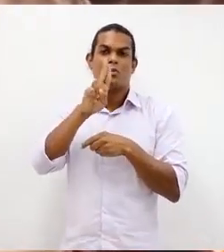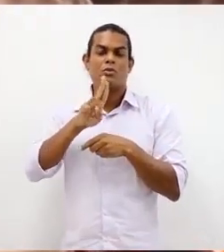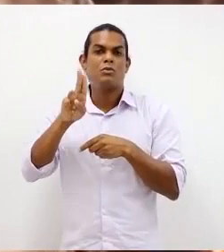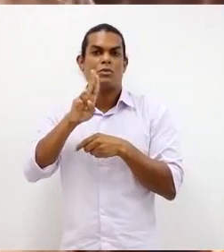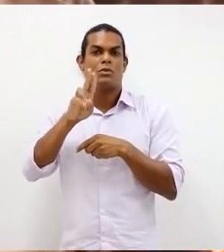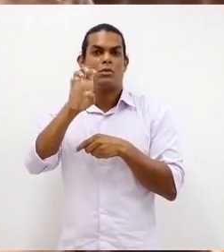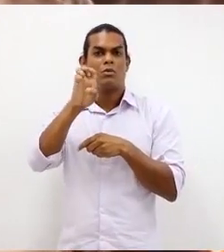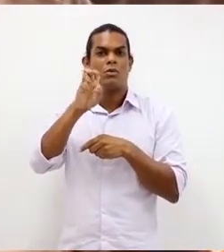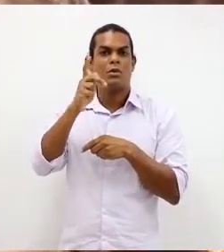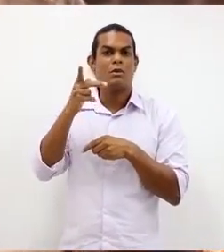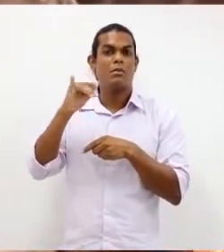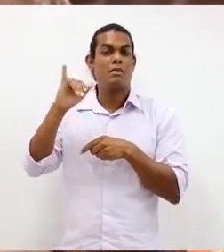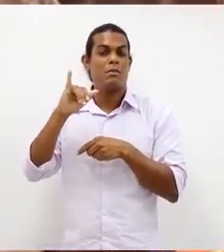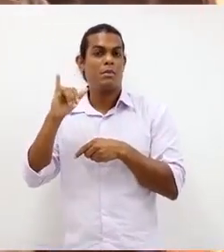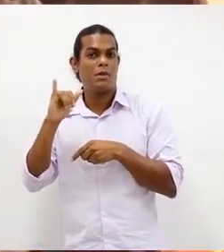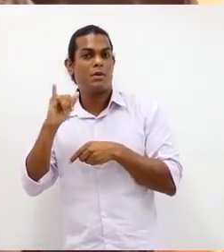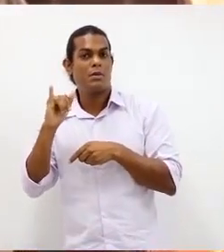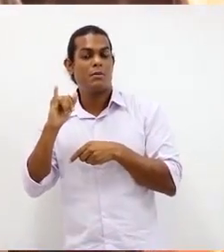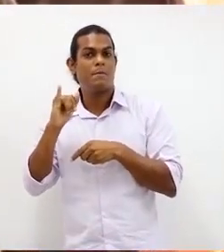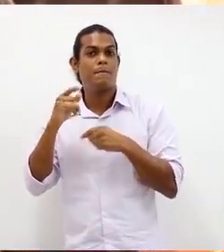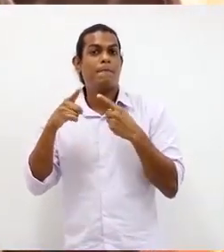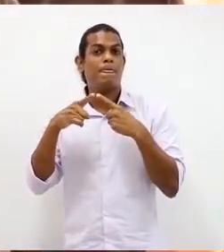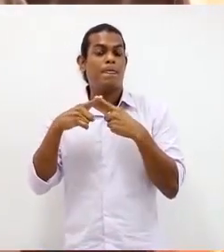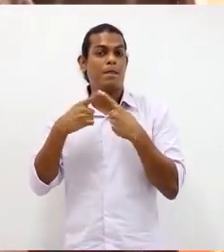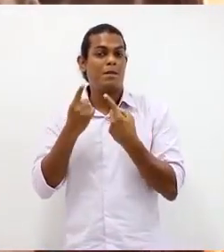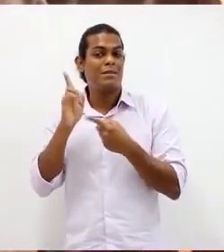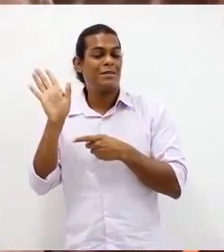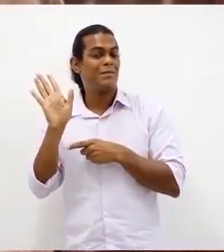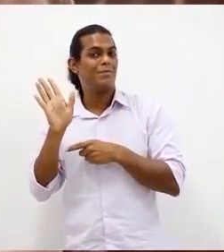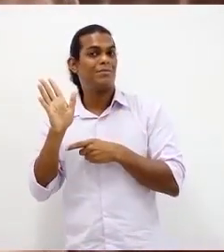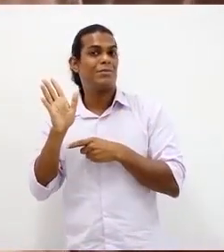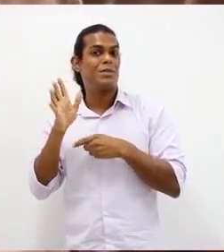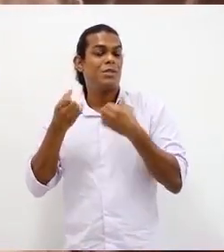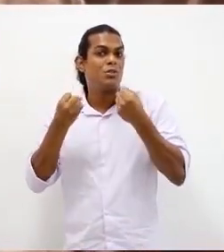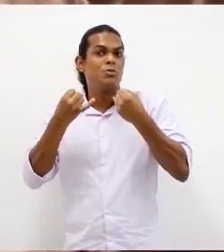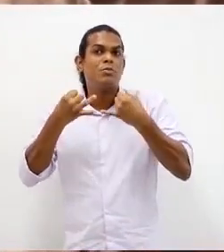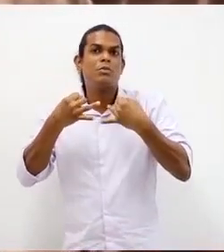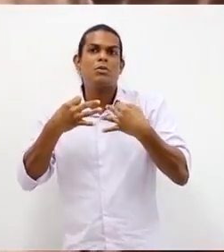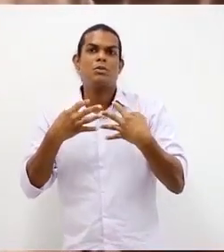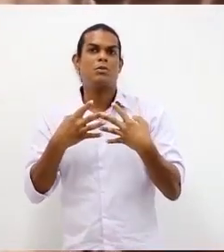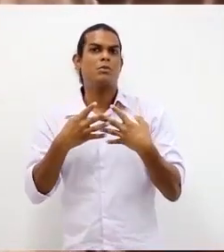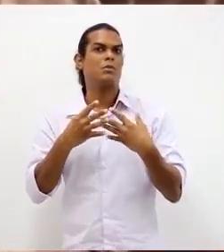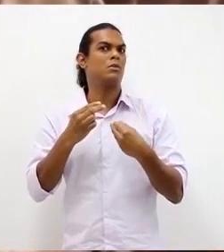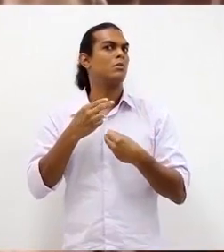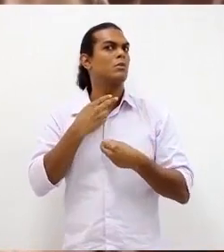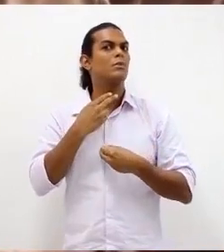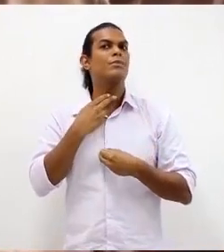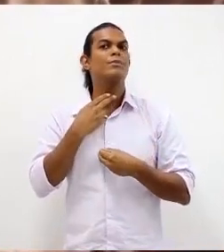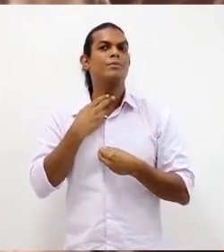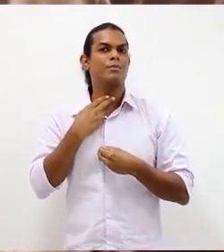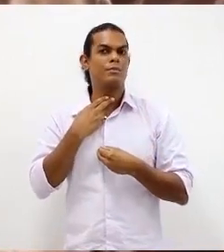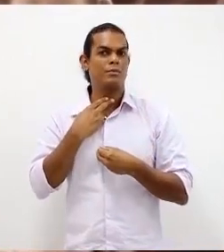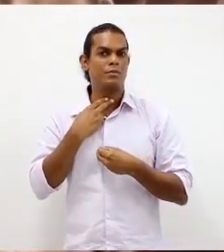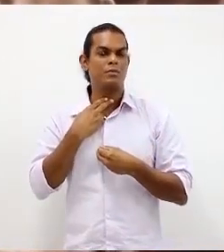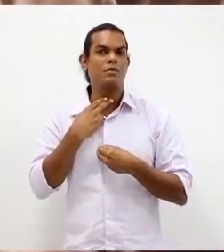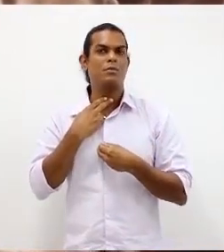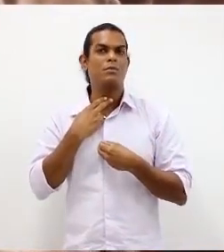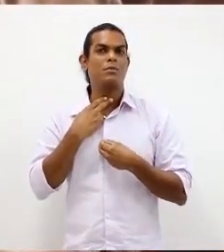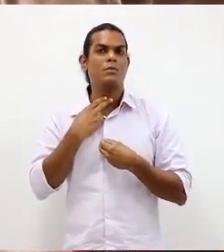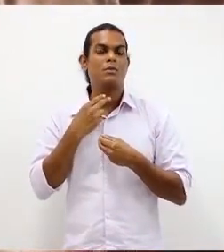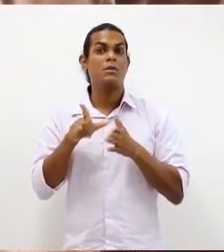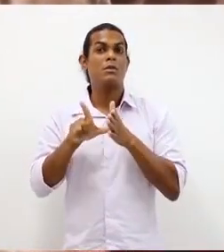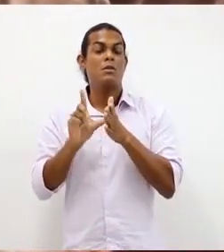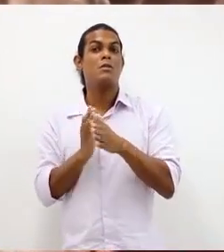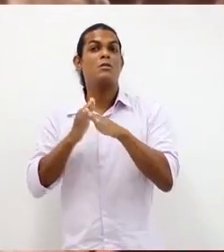ela, como boa e competente profissional de segurança do trabalho, nos exigiu e nós não podemos realmente entrar em nenhum canteiro de obra, em